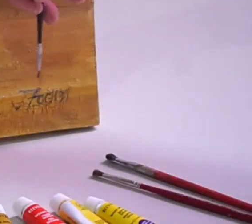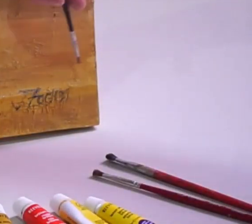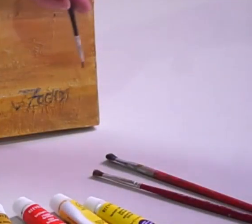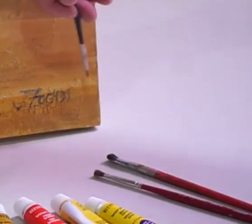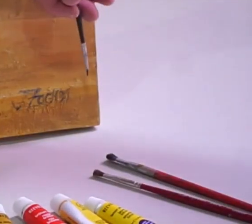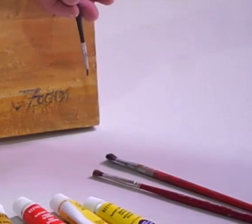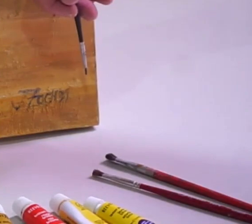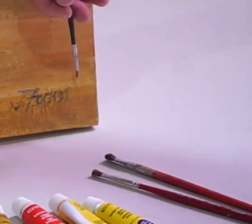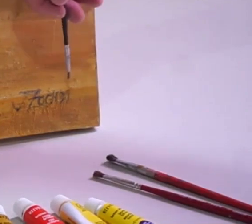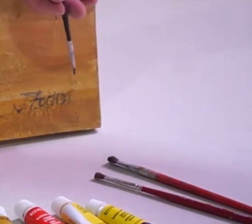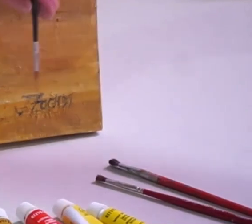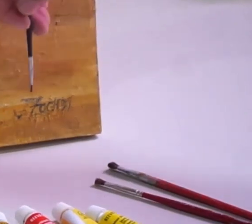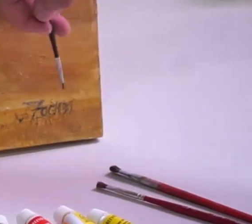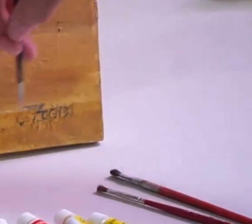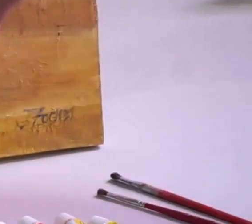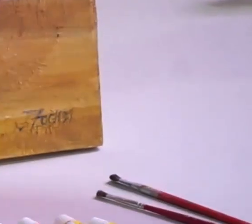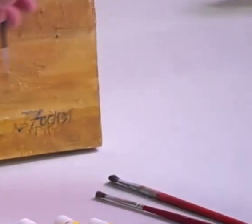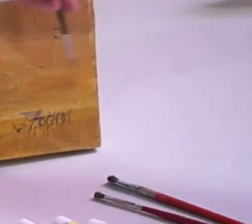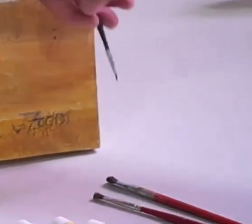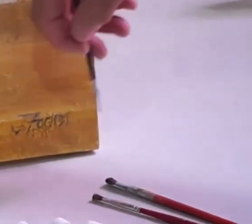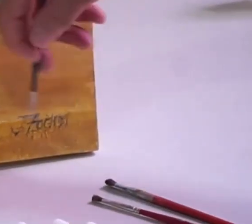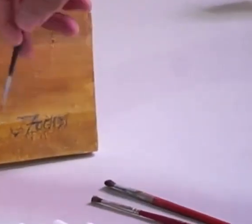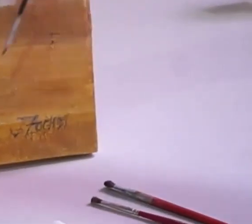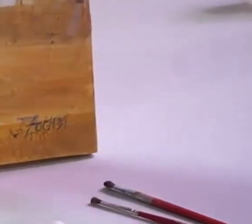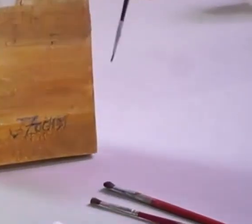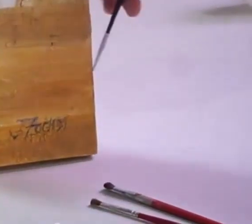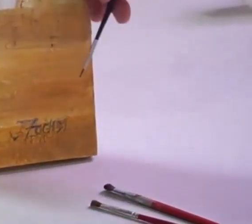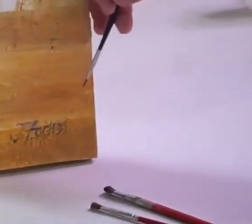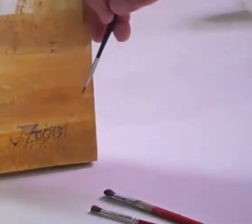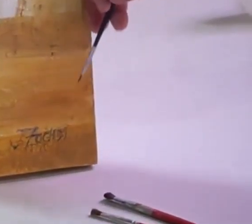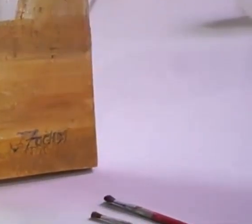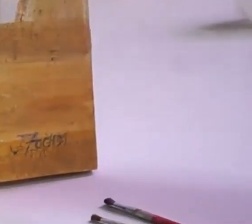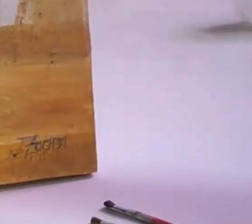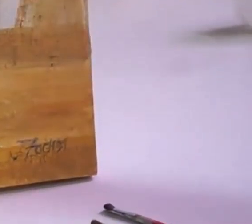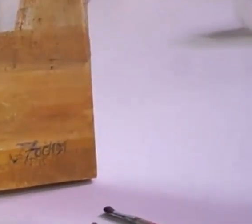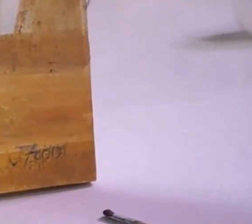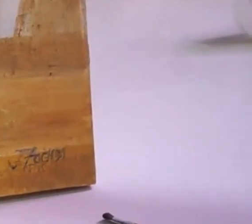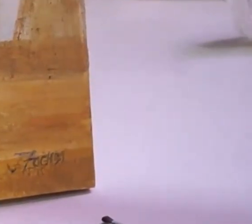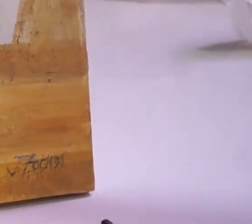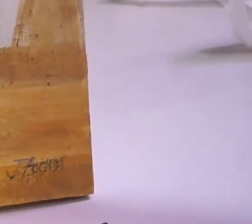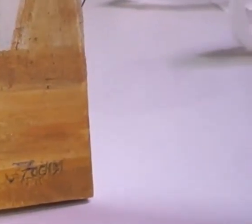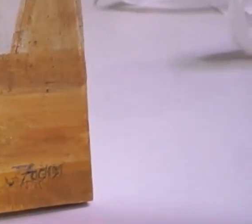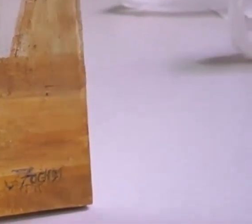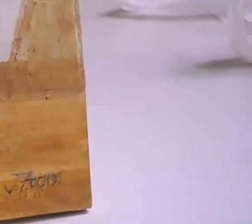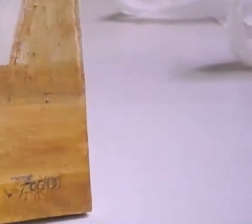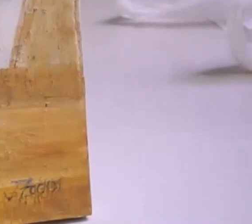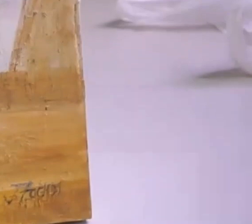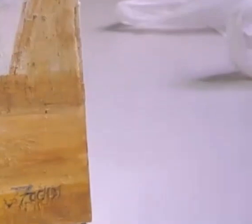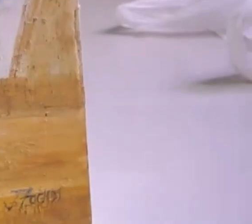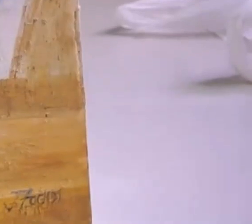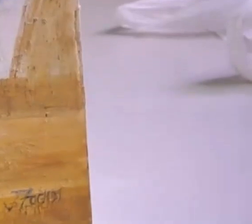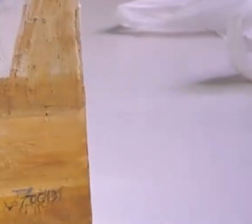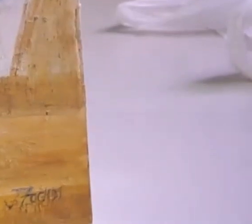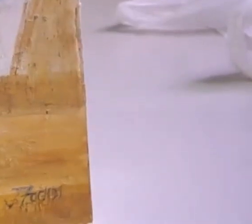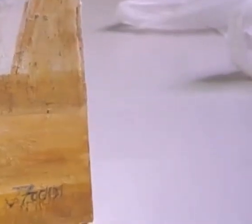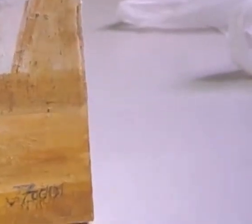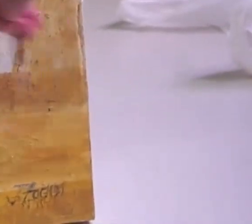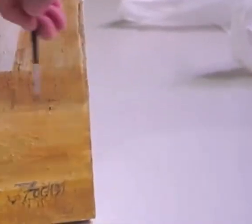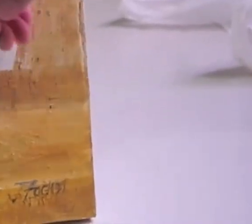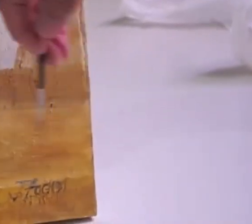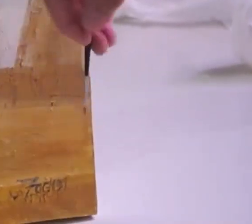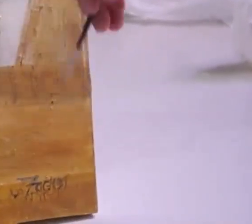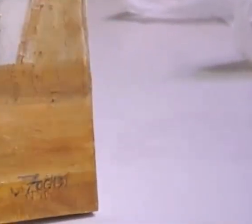Muitas vezes você vê a assinatura da pessoa muito grande, ou às vezes ele coloca aqui do lado, às vezes coloca aqui por